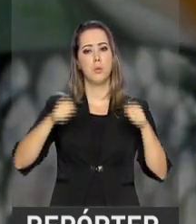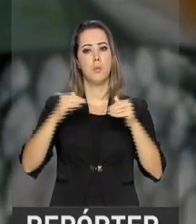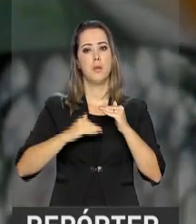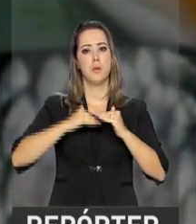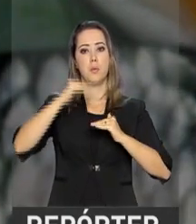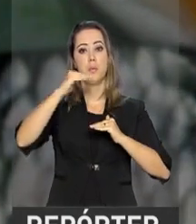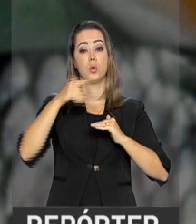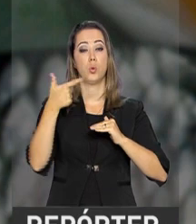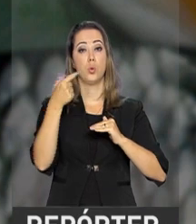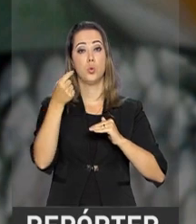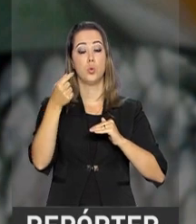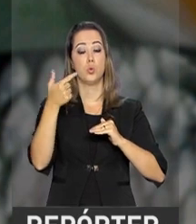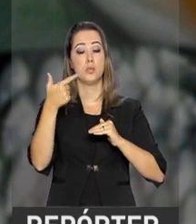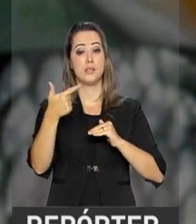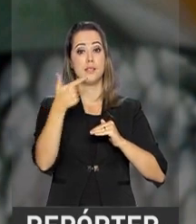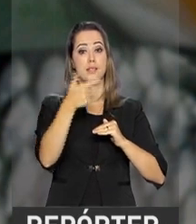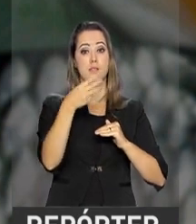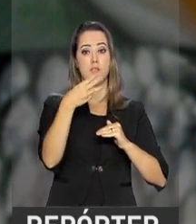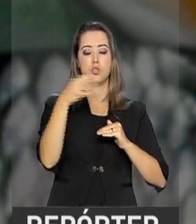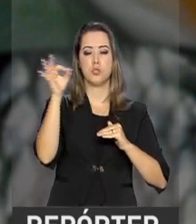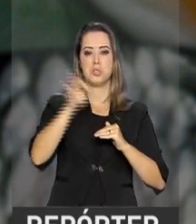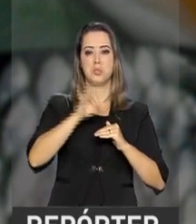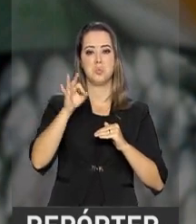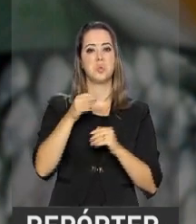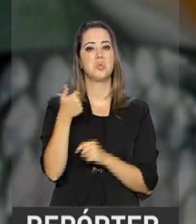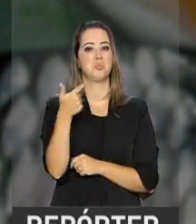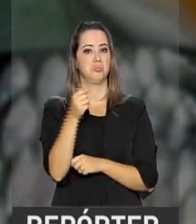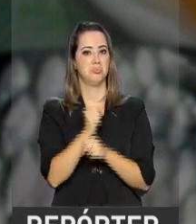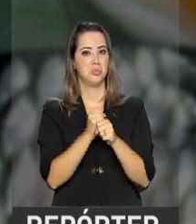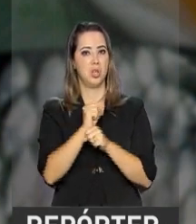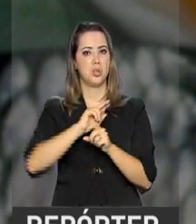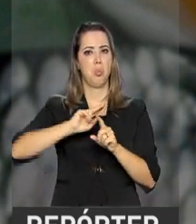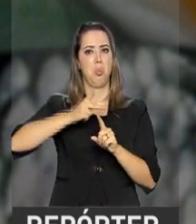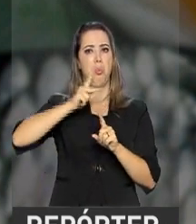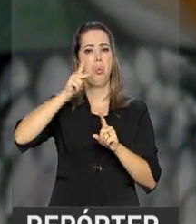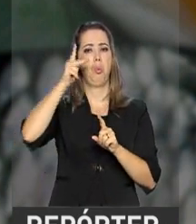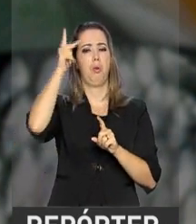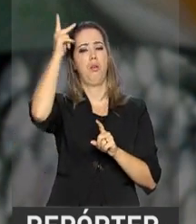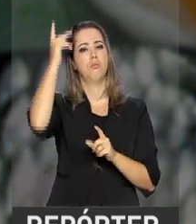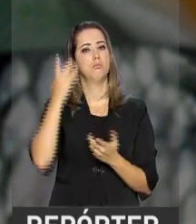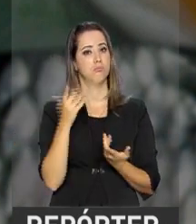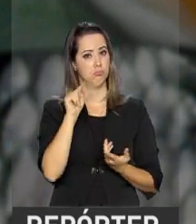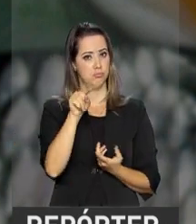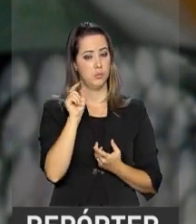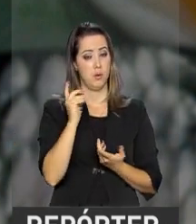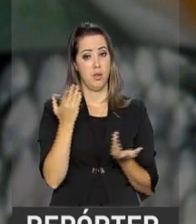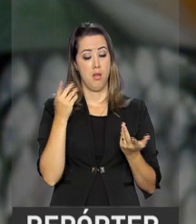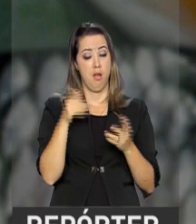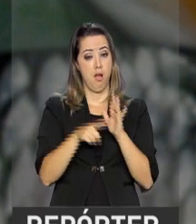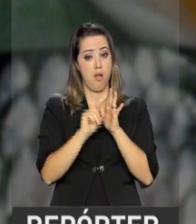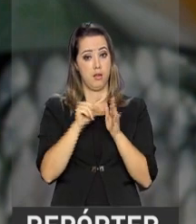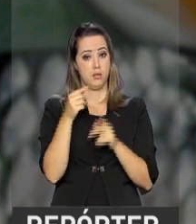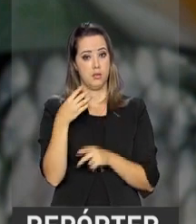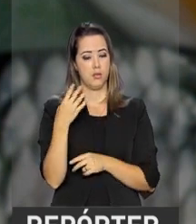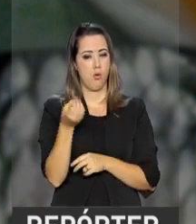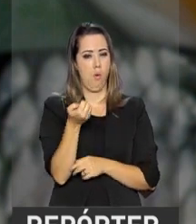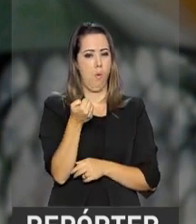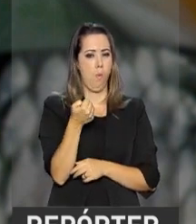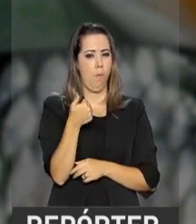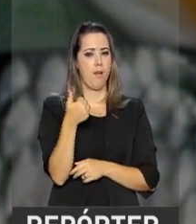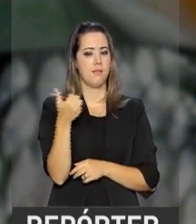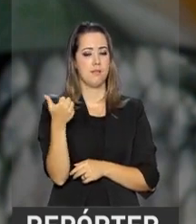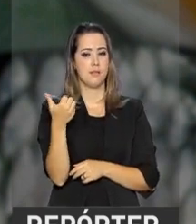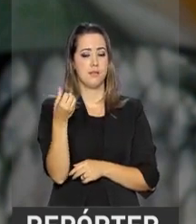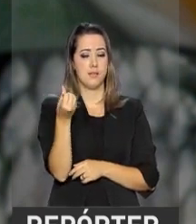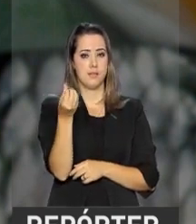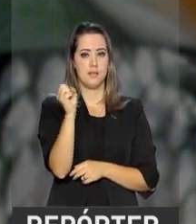aumentou 223% em 10 anos. Em 2005, a produção de tilápia no país foi de quase 68